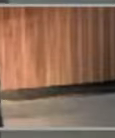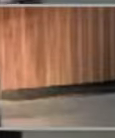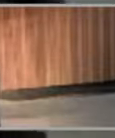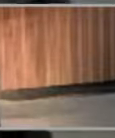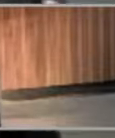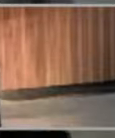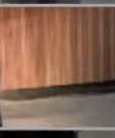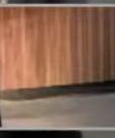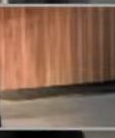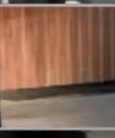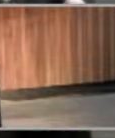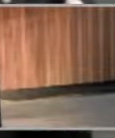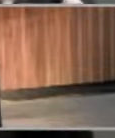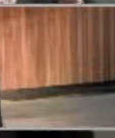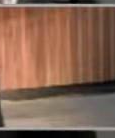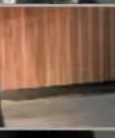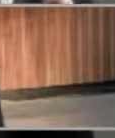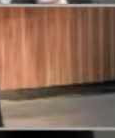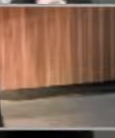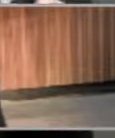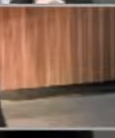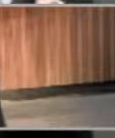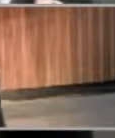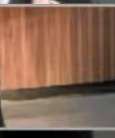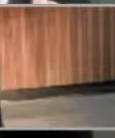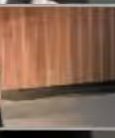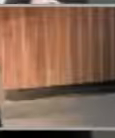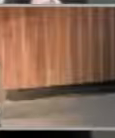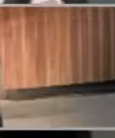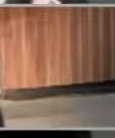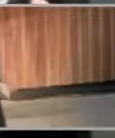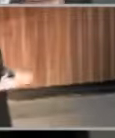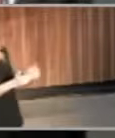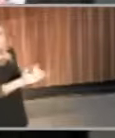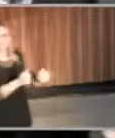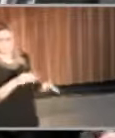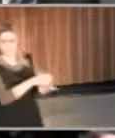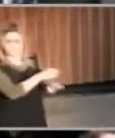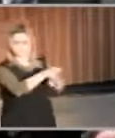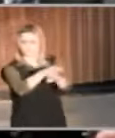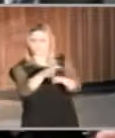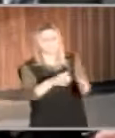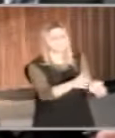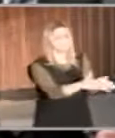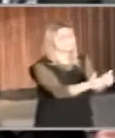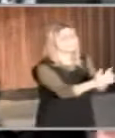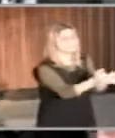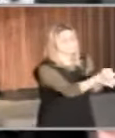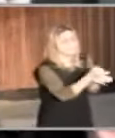patata tinha dinheiro para pagar aluguel não atrasou um dia você acha que eu vou esquecer isso?